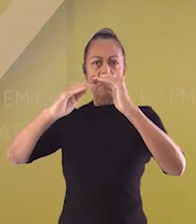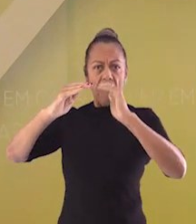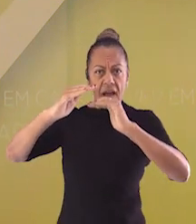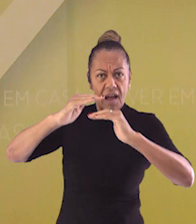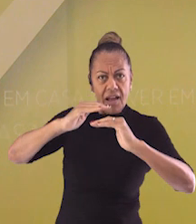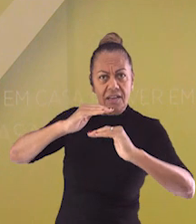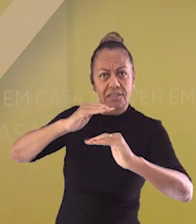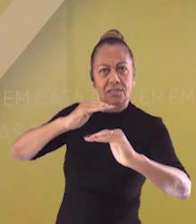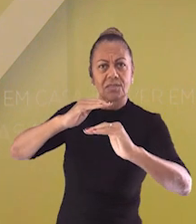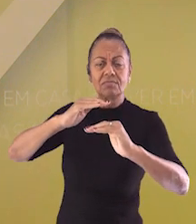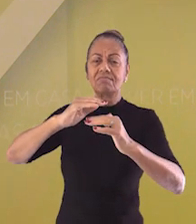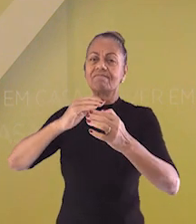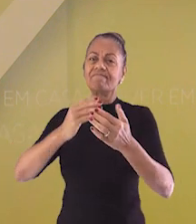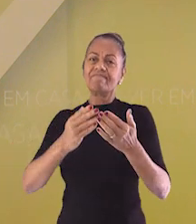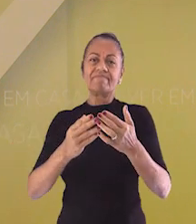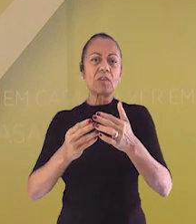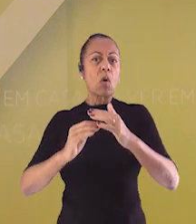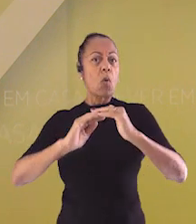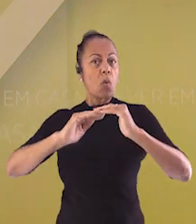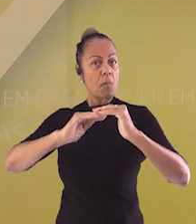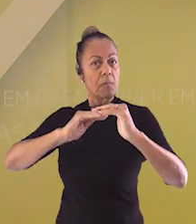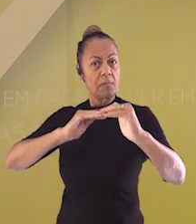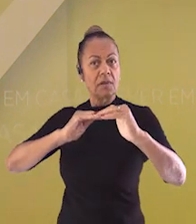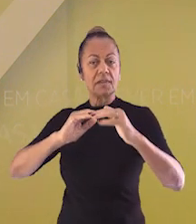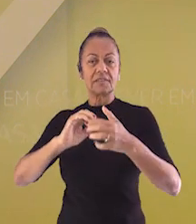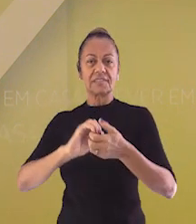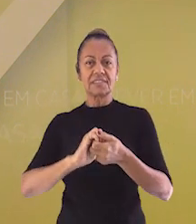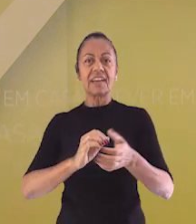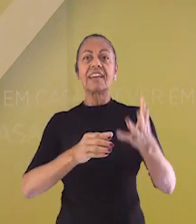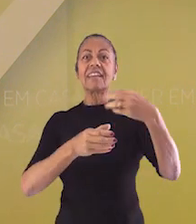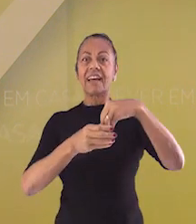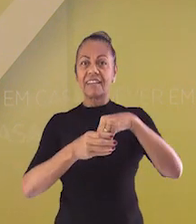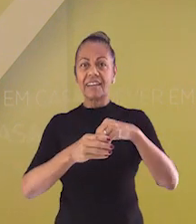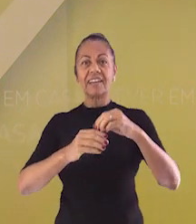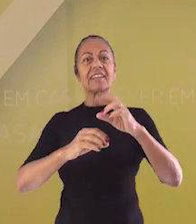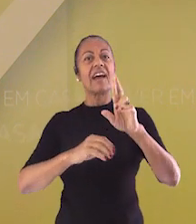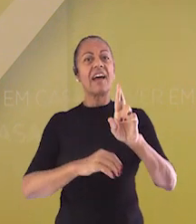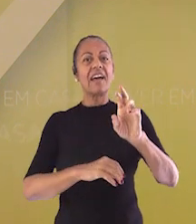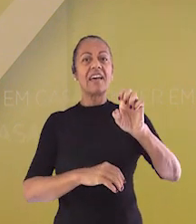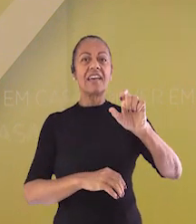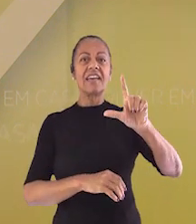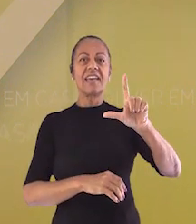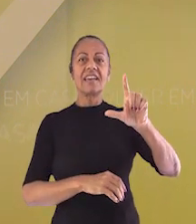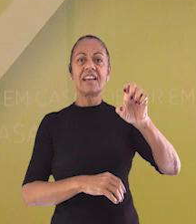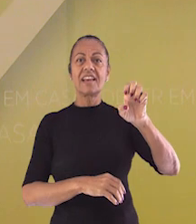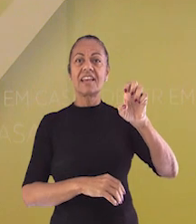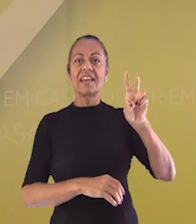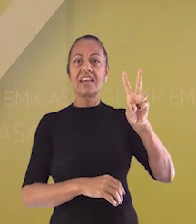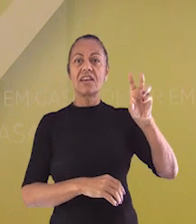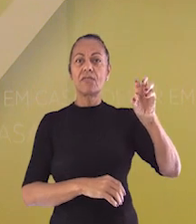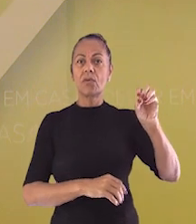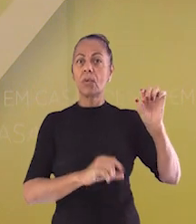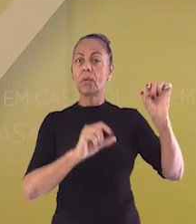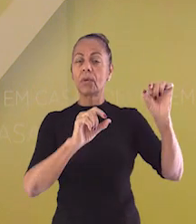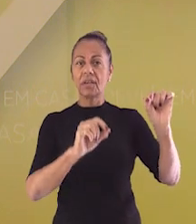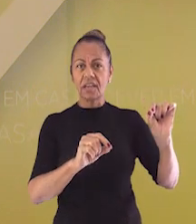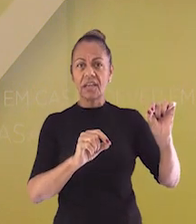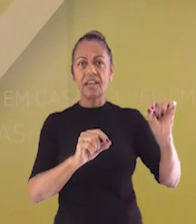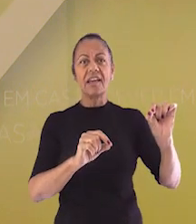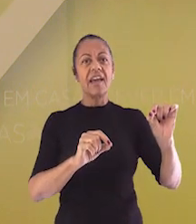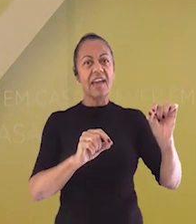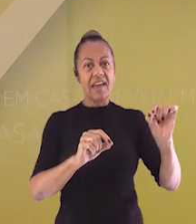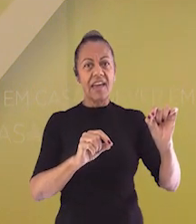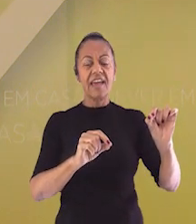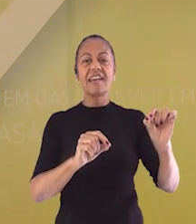planos, se referem às formas de relevo. Relevo é a formação da